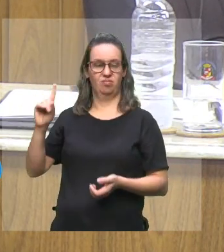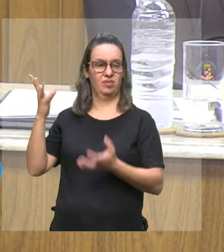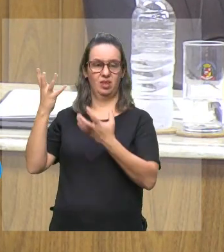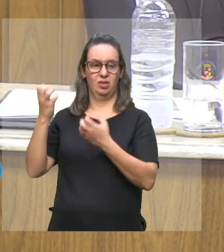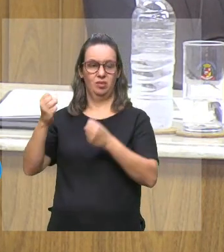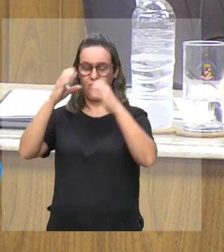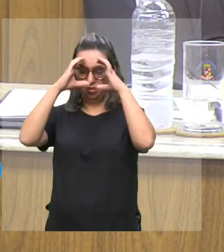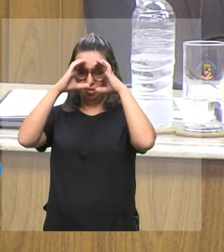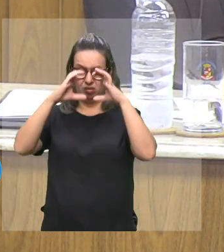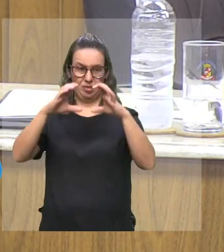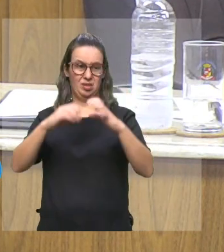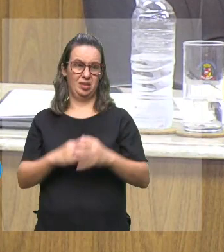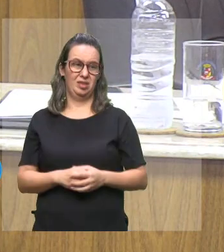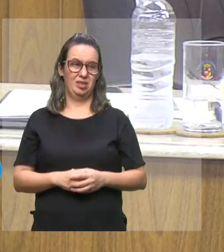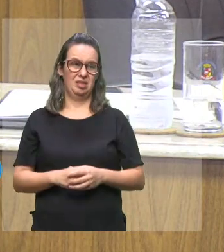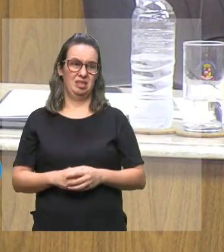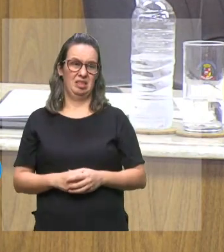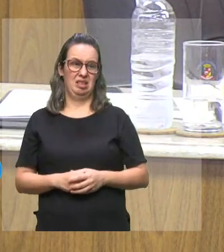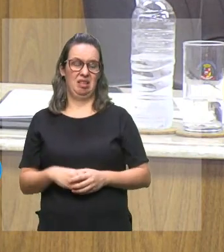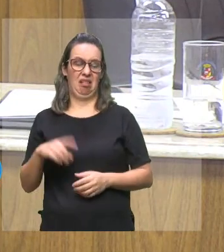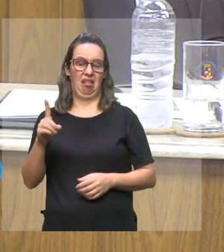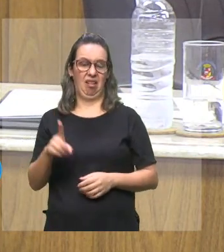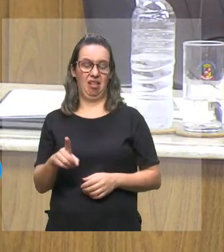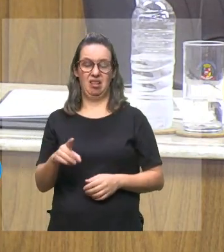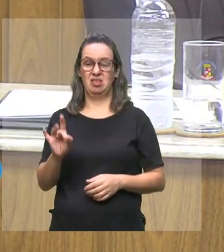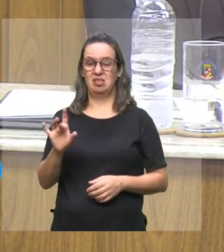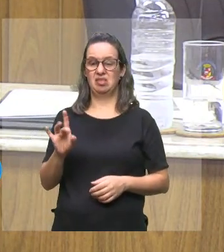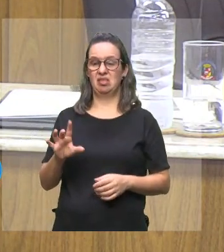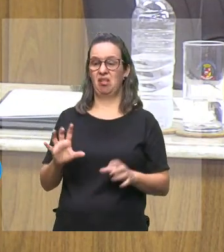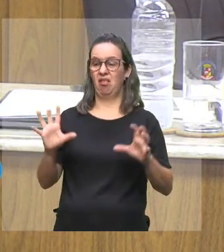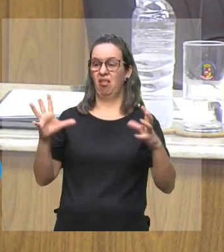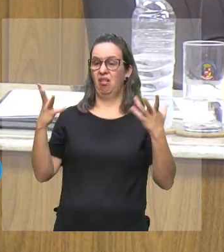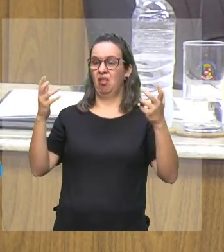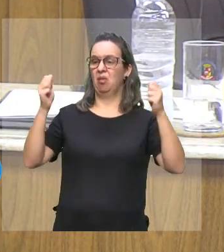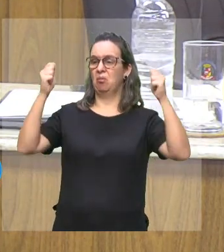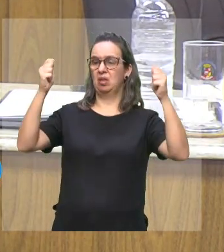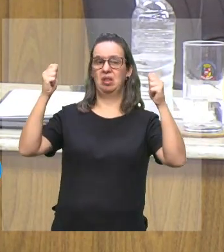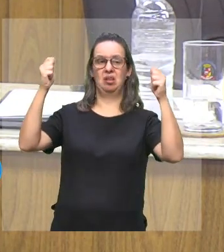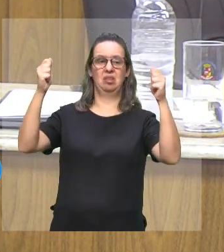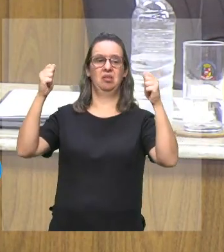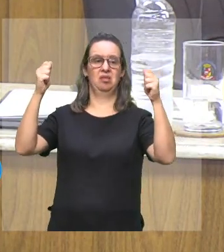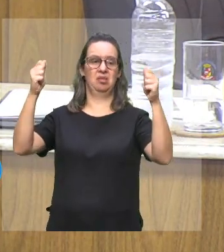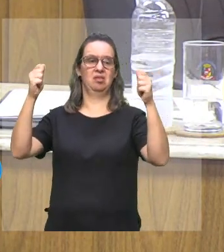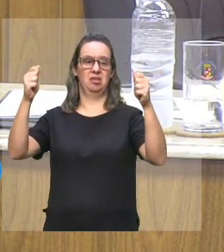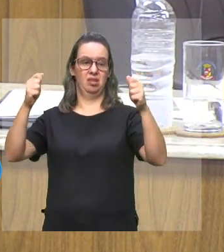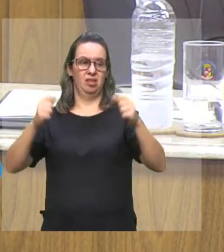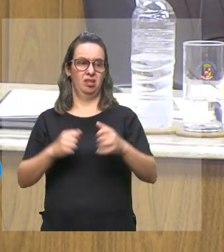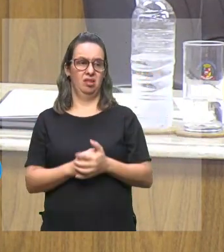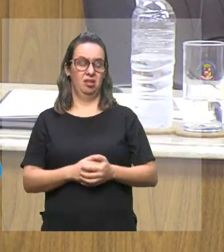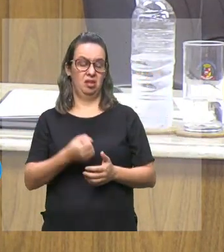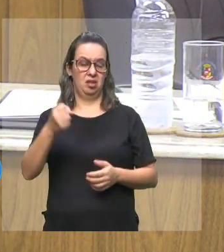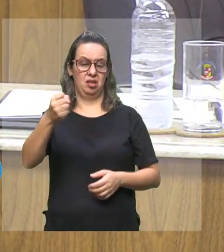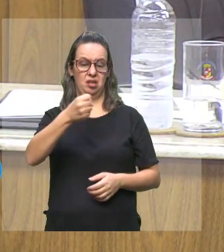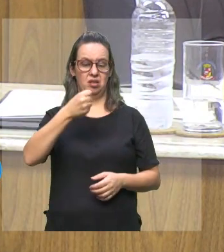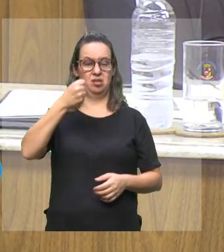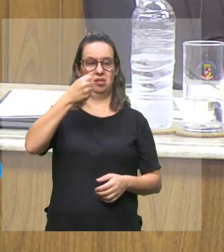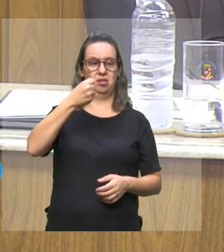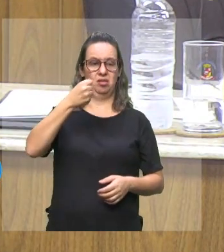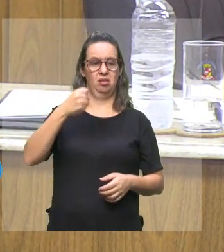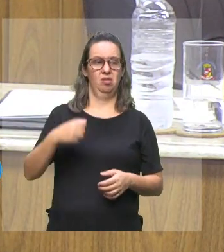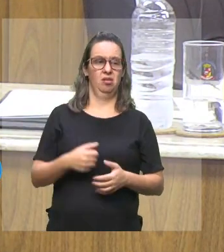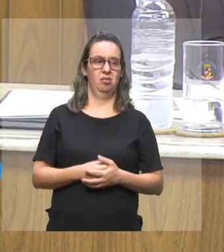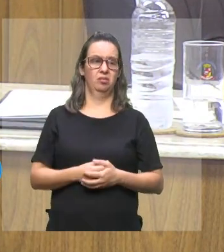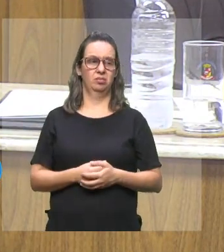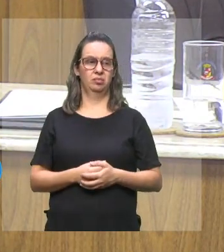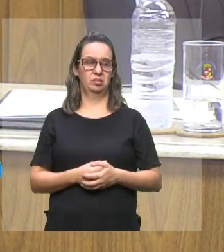para a torcida que faz aquela festa e distribui chope, e faz não sei o quê, e coloca a